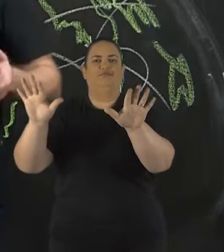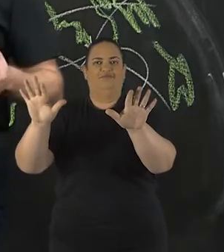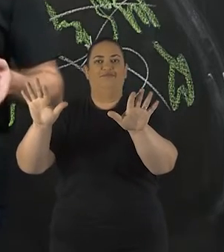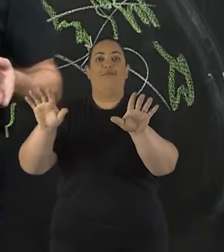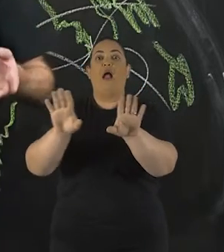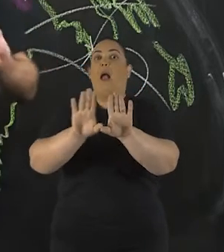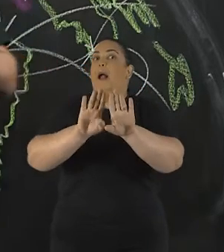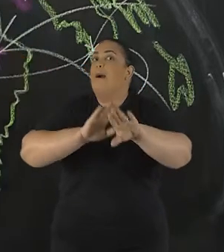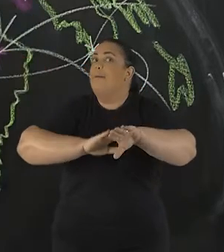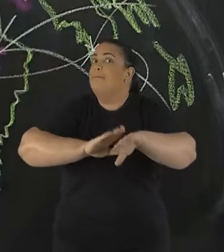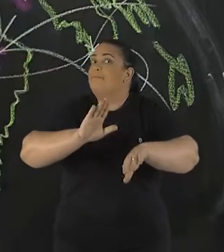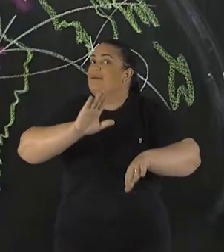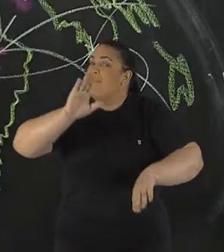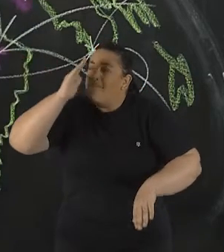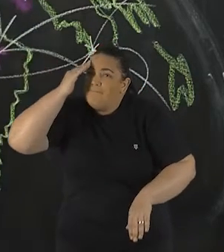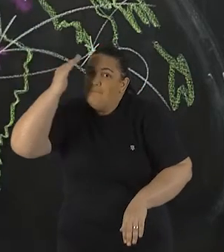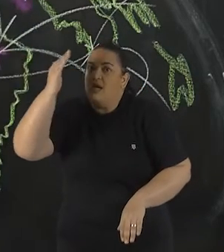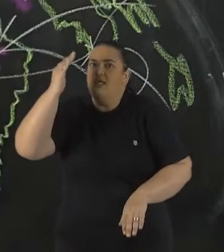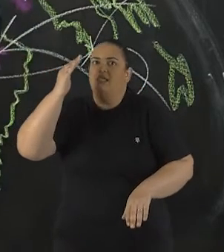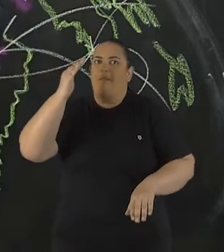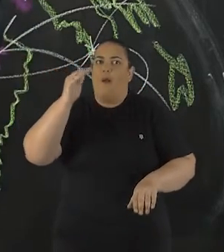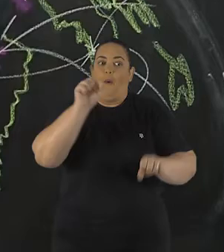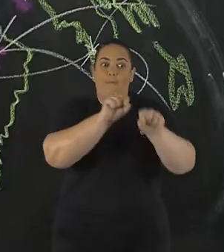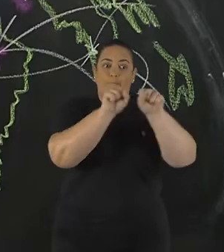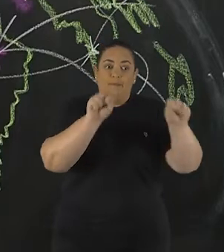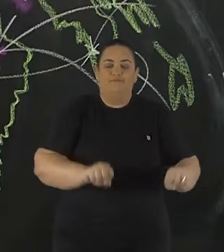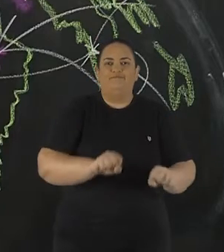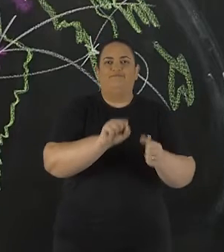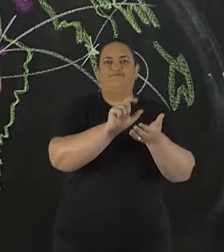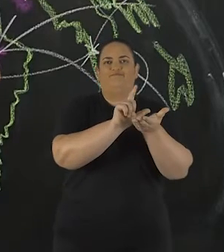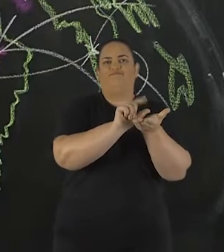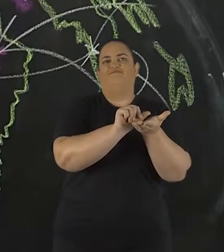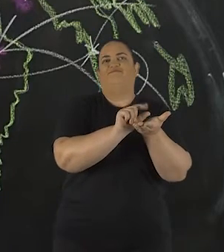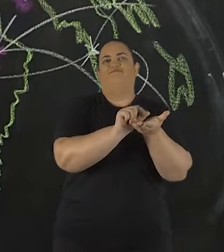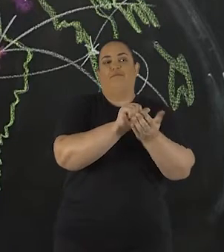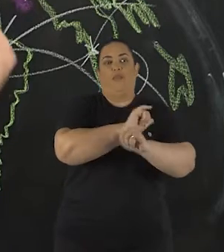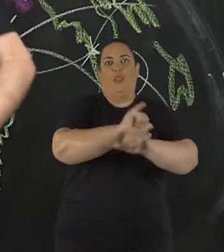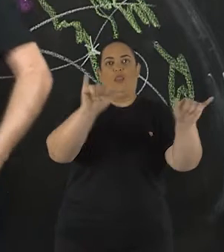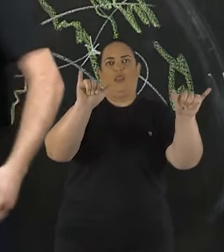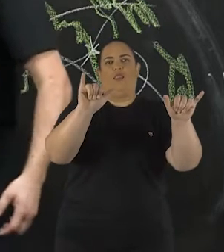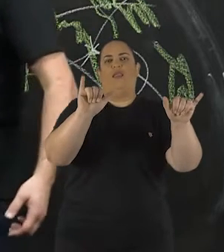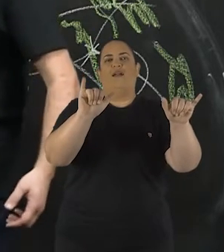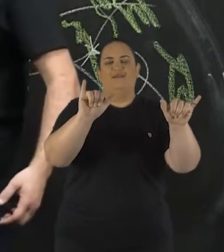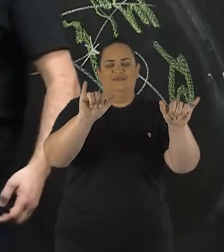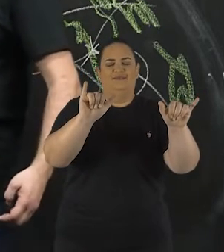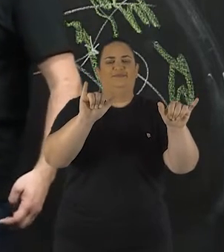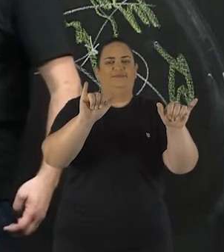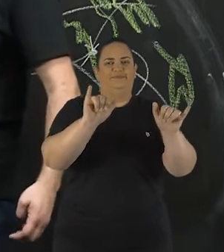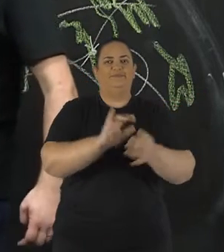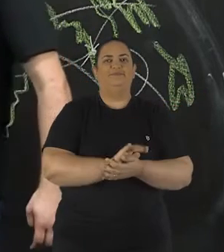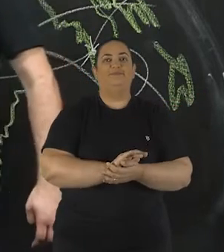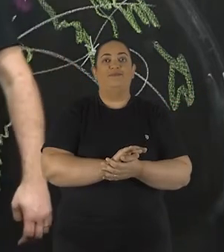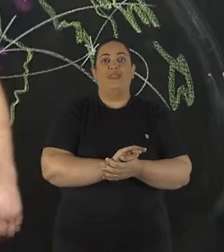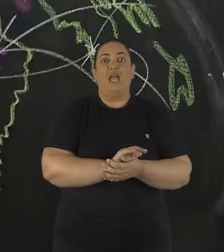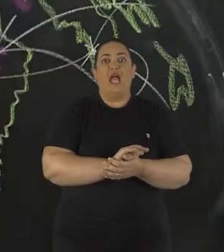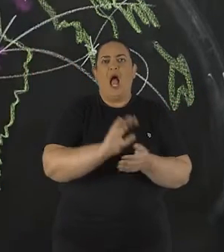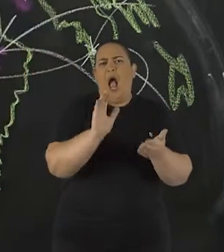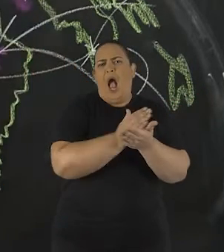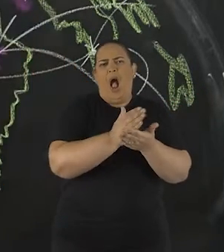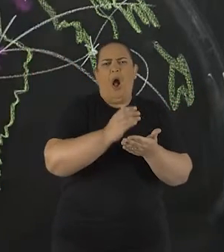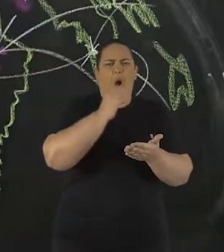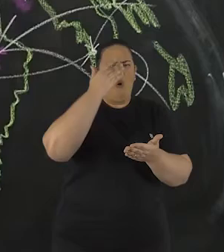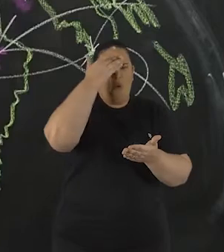à organização do capitalismo. Para alguns autores, a globalização ela tem início com